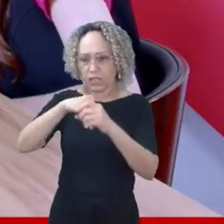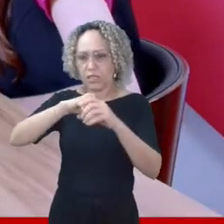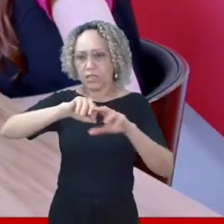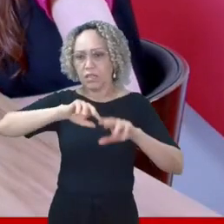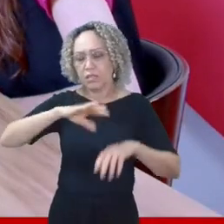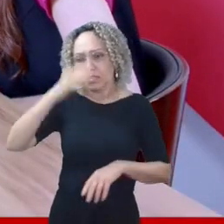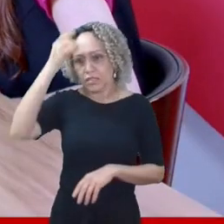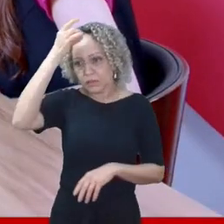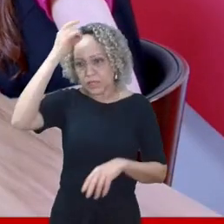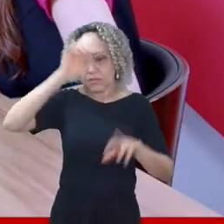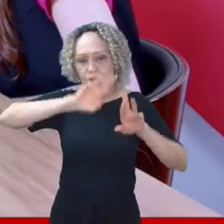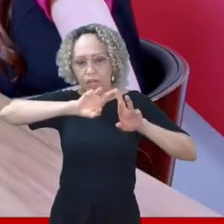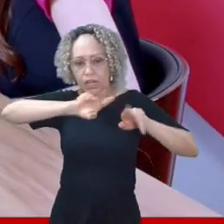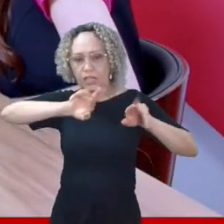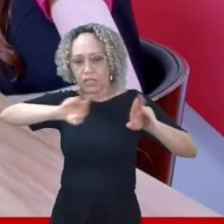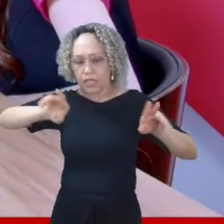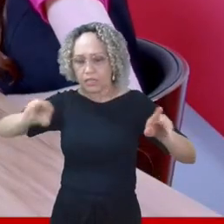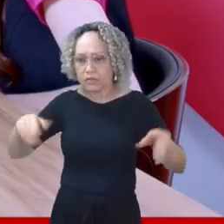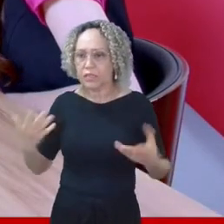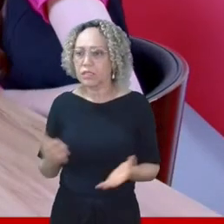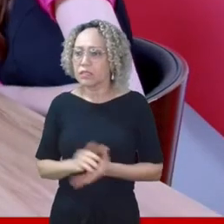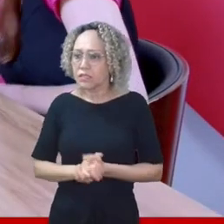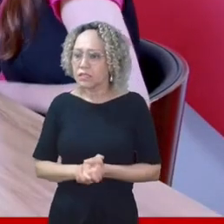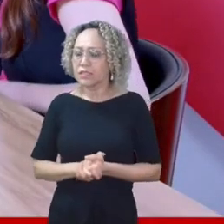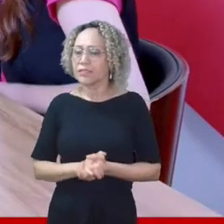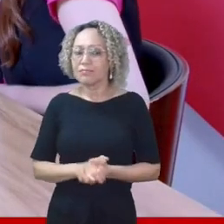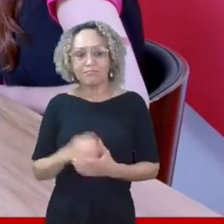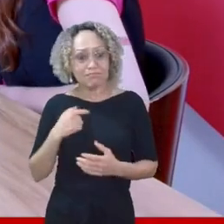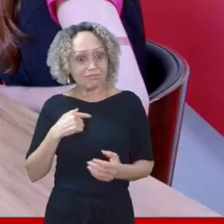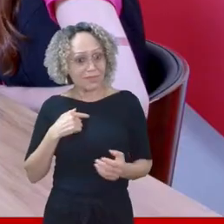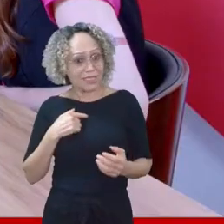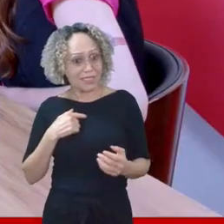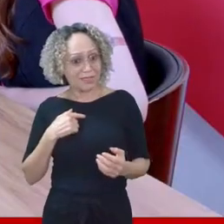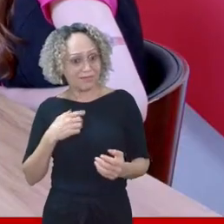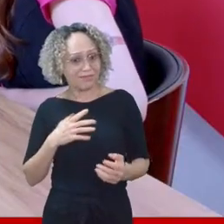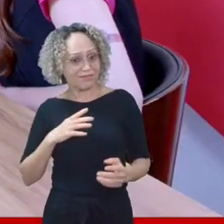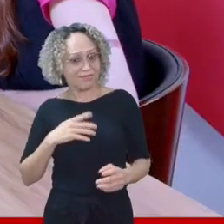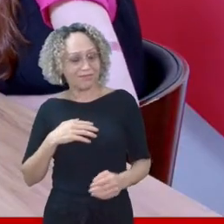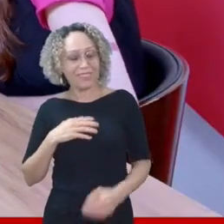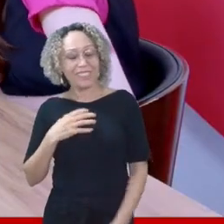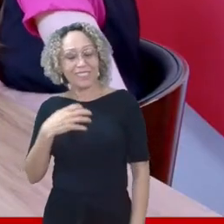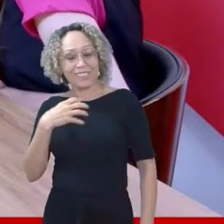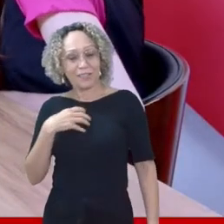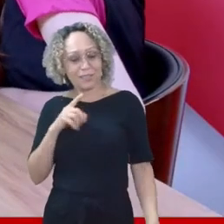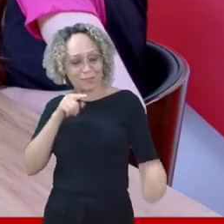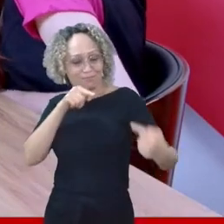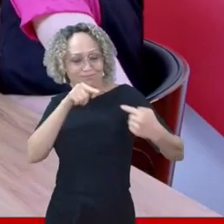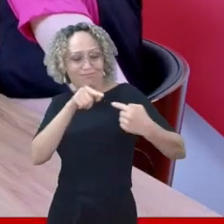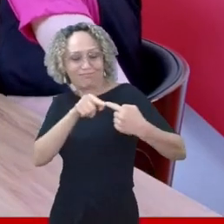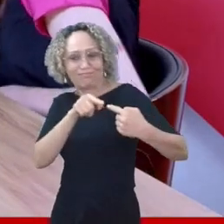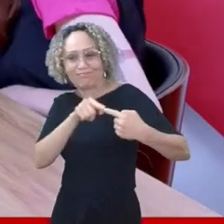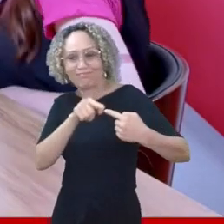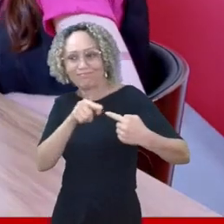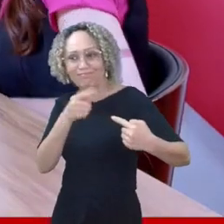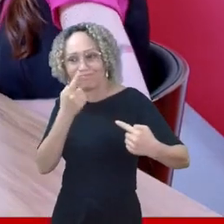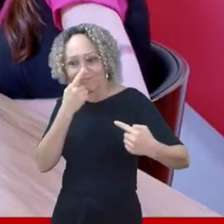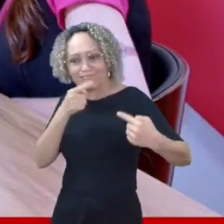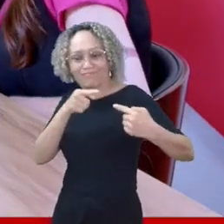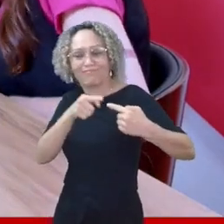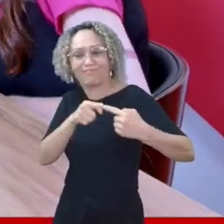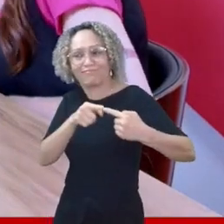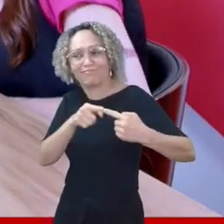me identifiquei muito com essa tua fala também. A primeira coisa que eu pensei foi essa é a Fran. Exato, muito, né,